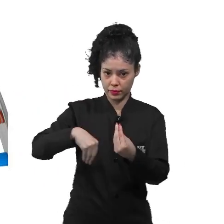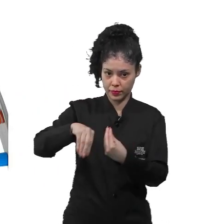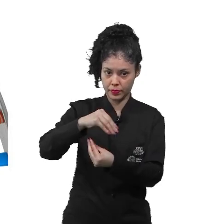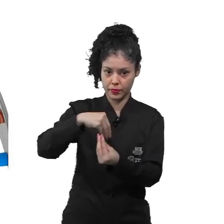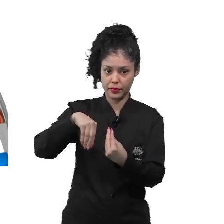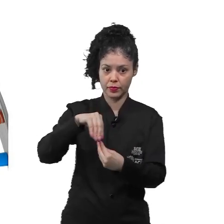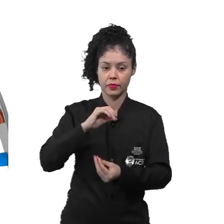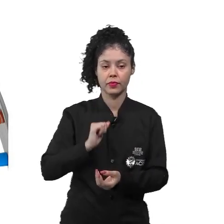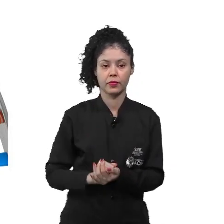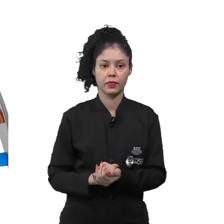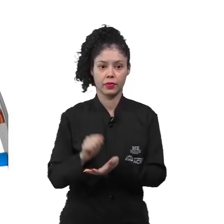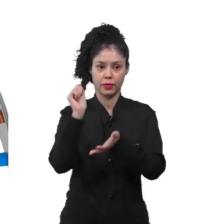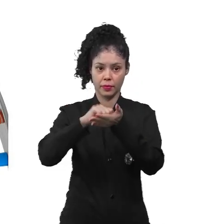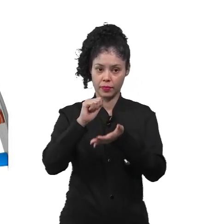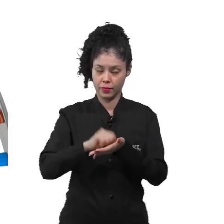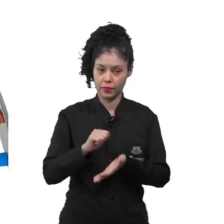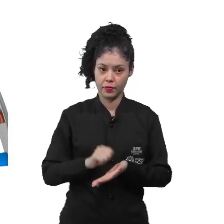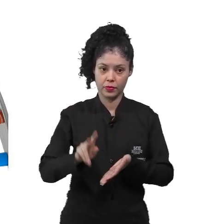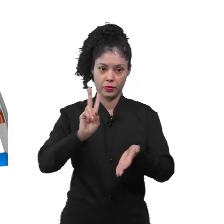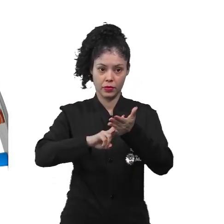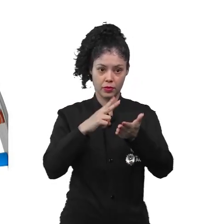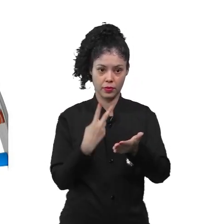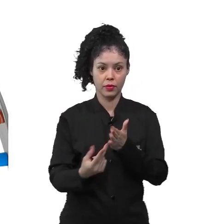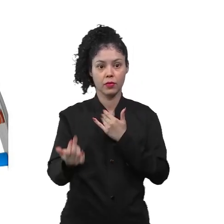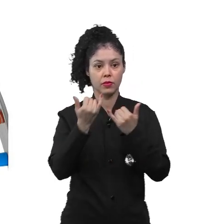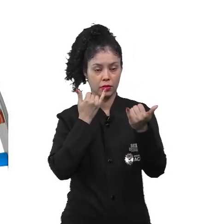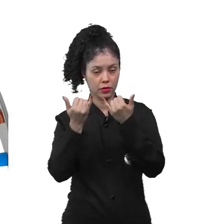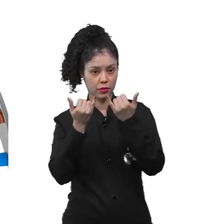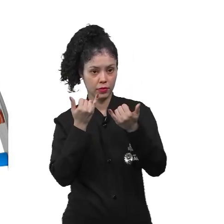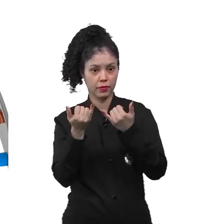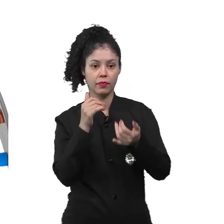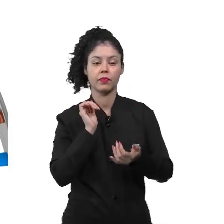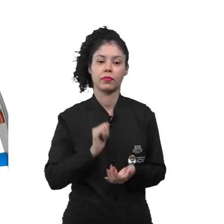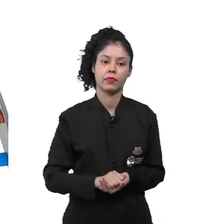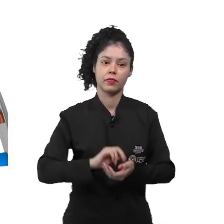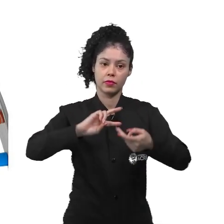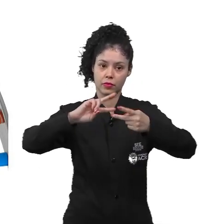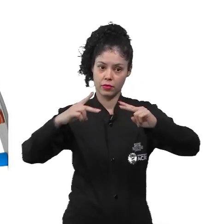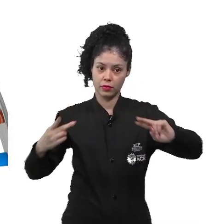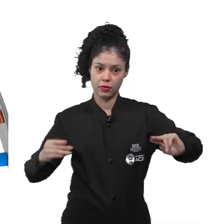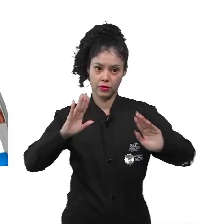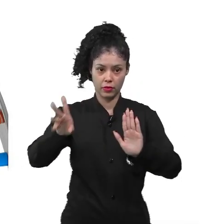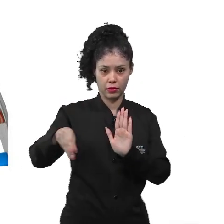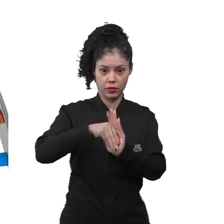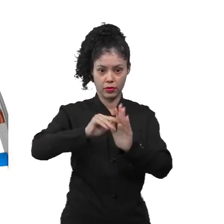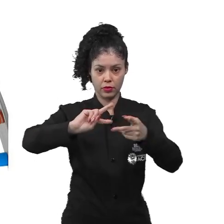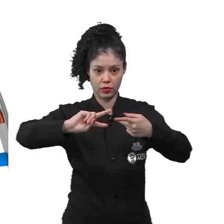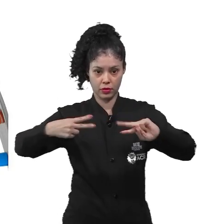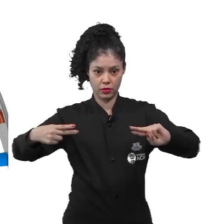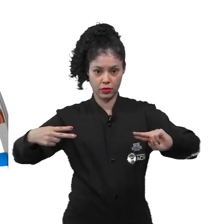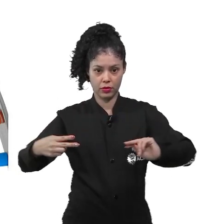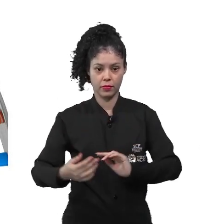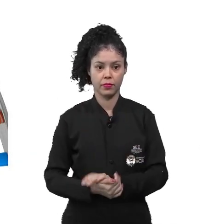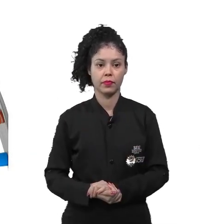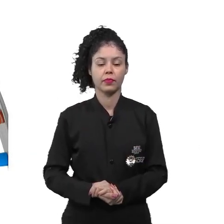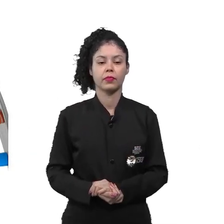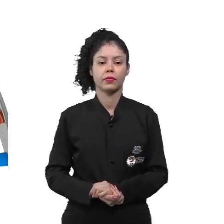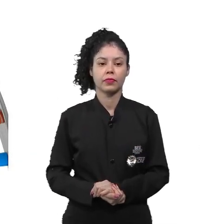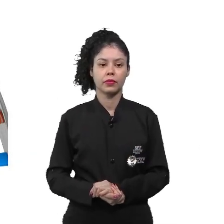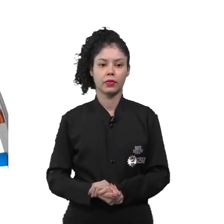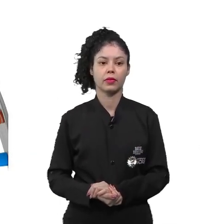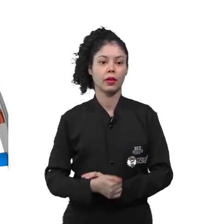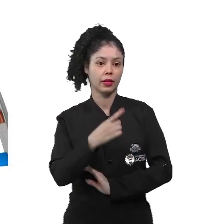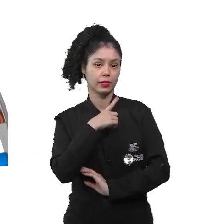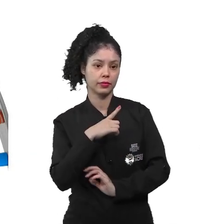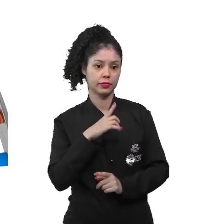na transcrição e também na tradução das informações que estão aqui no nosso DNA. Então,